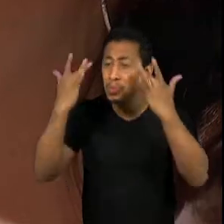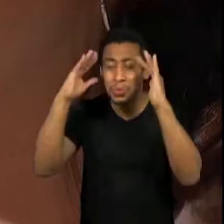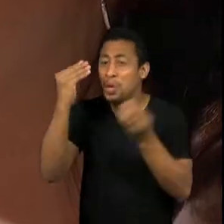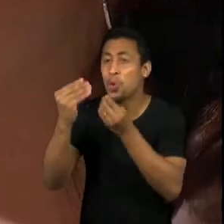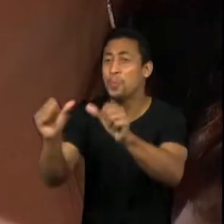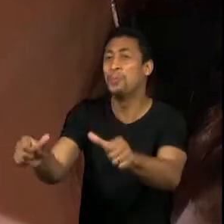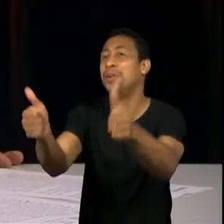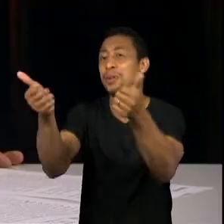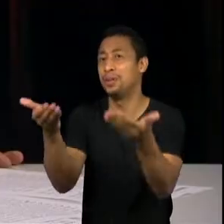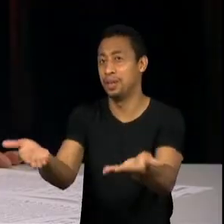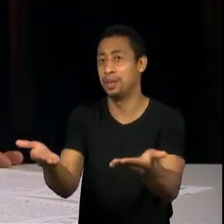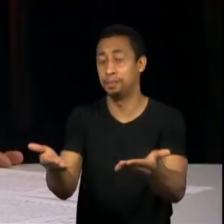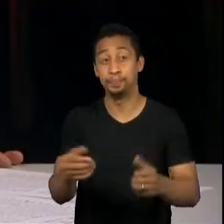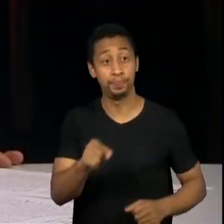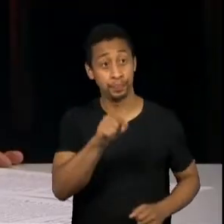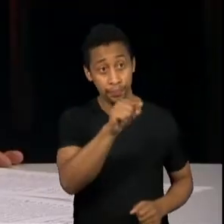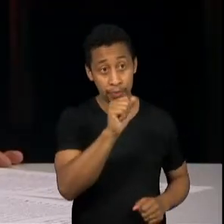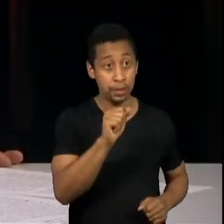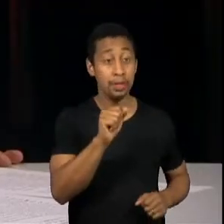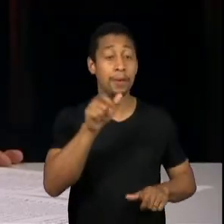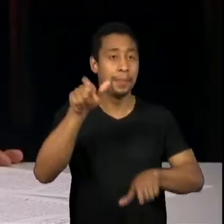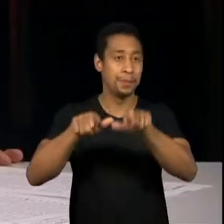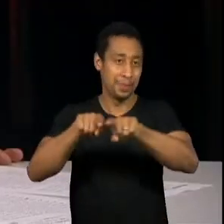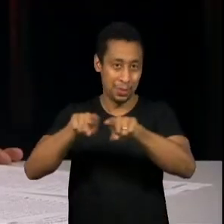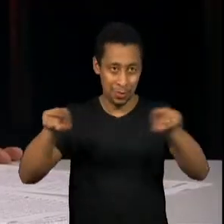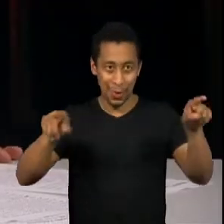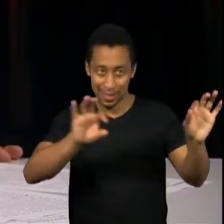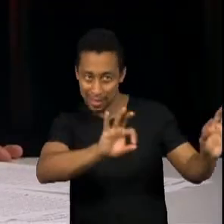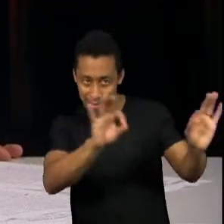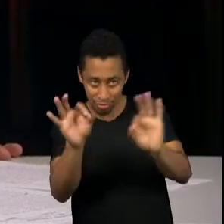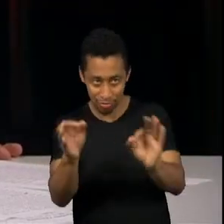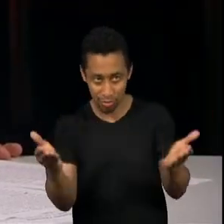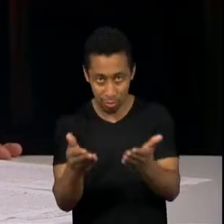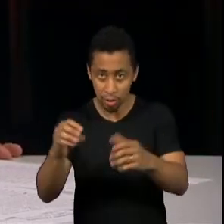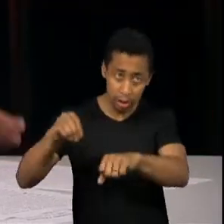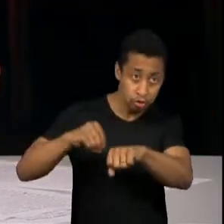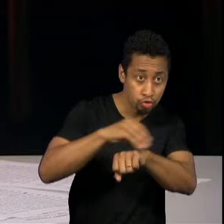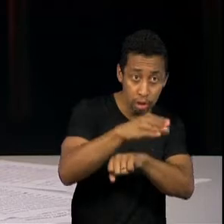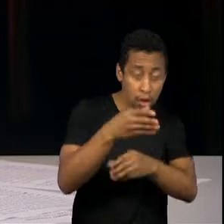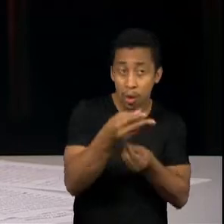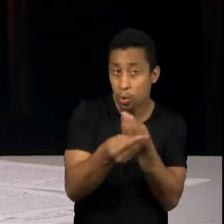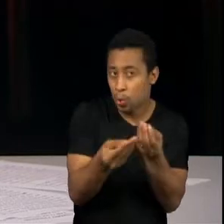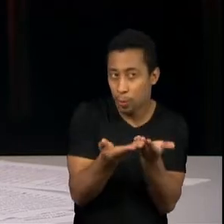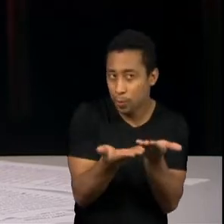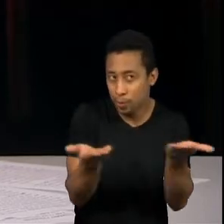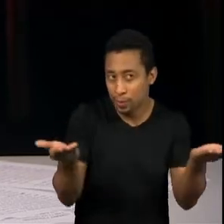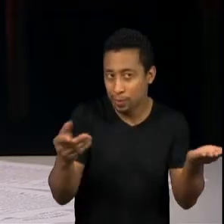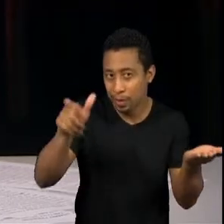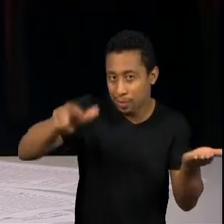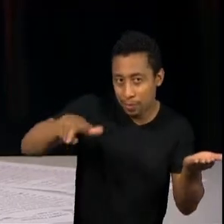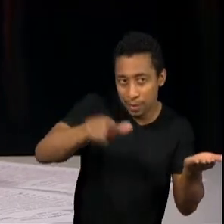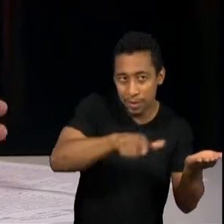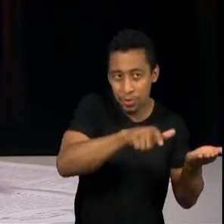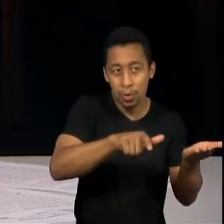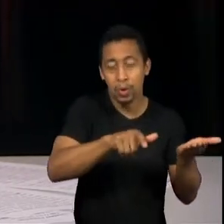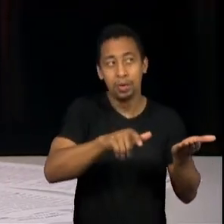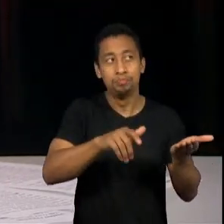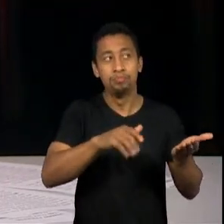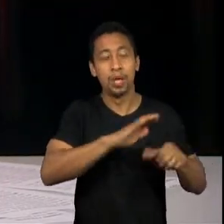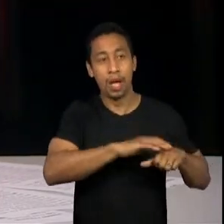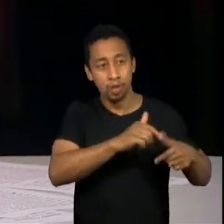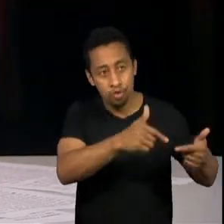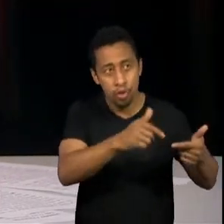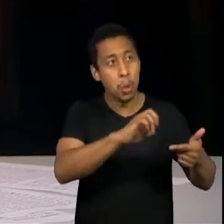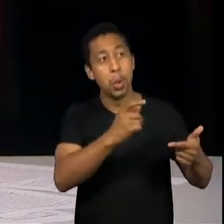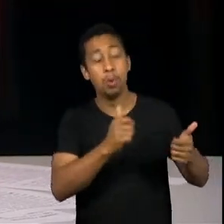Oi e para pais que estão te ouvindo agora dar uma dica o como que eles devem não agir O Agir